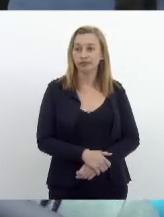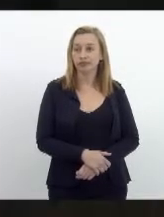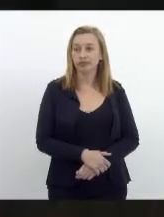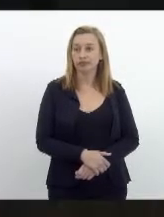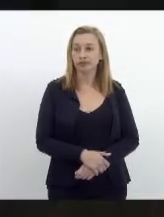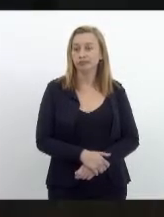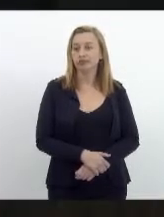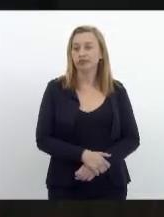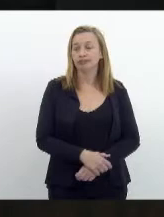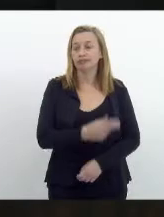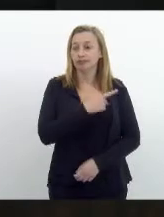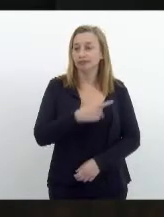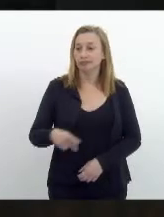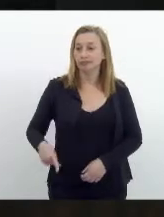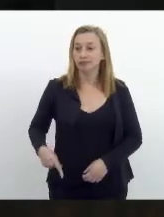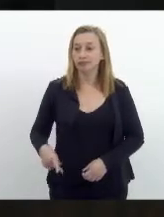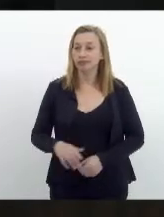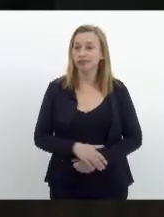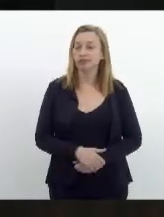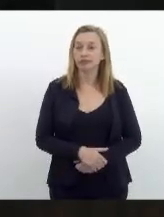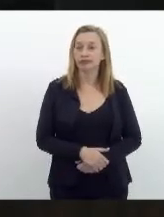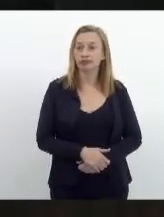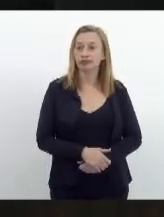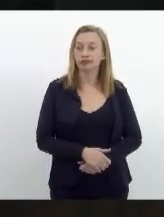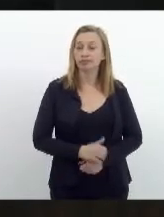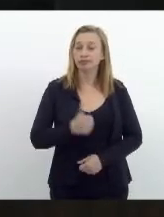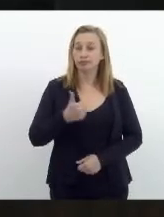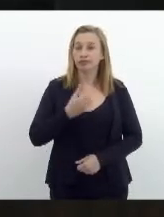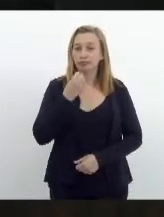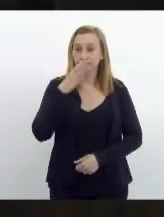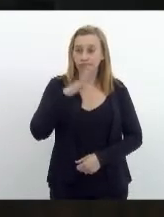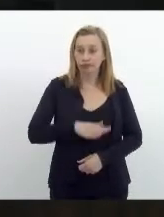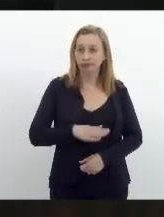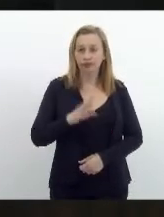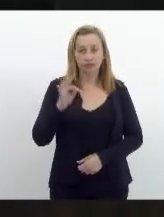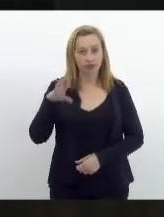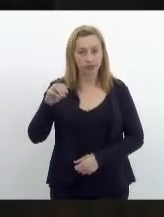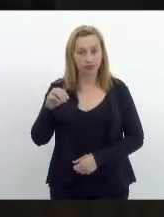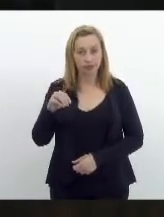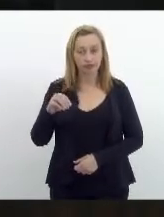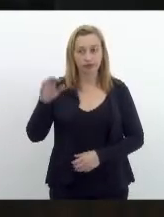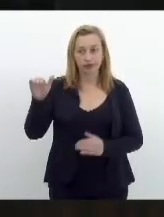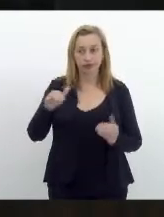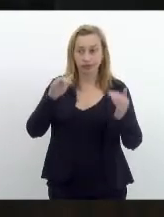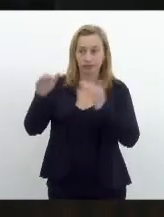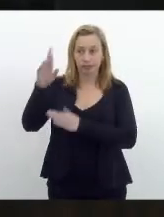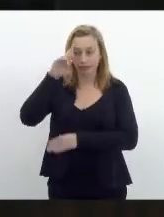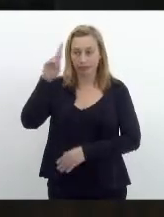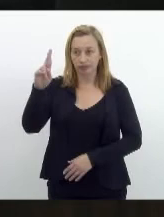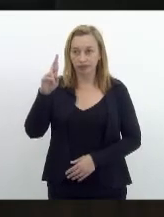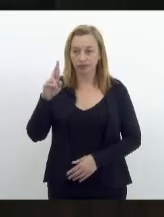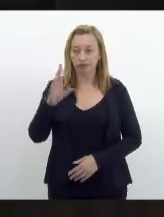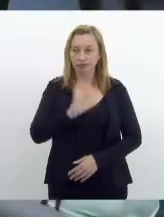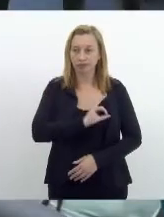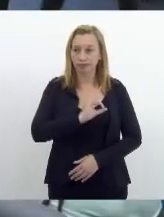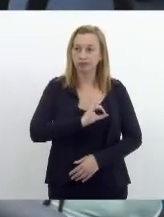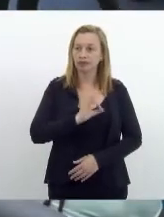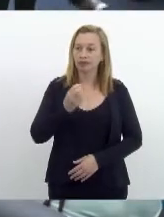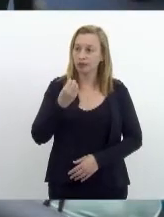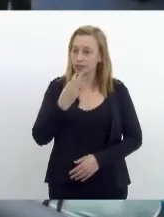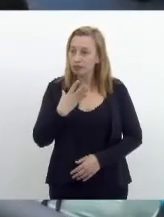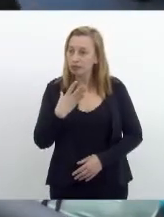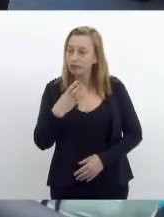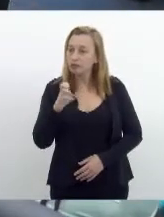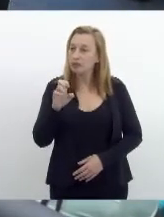A presidência. Primeiro, boa tarde, Bebetão. Boa tarde, subtenente. Eurico, tá melhor, Eurico?